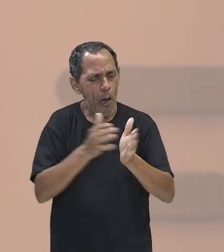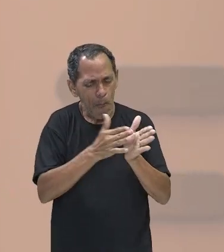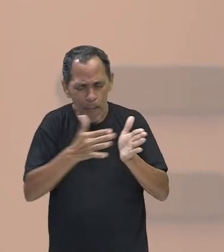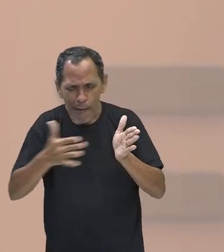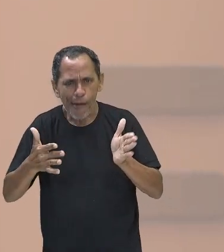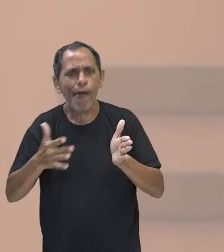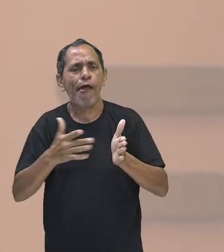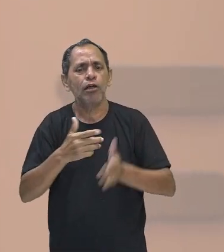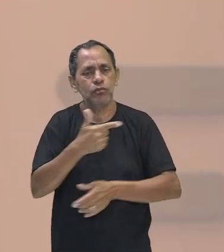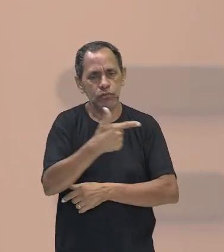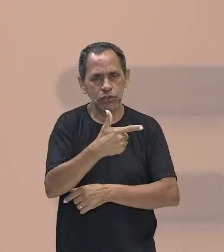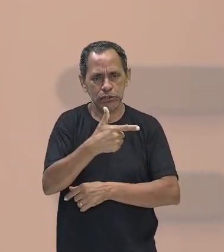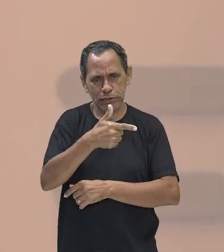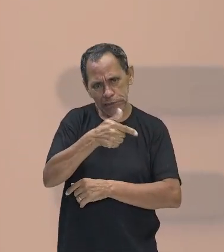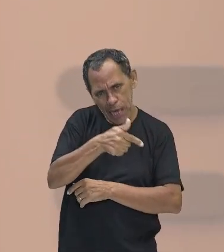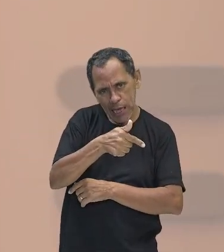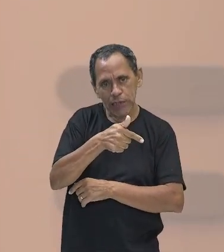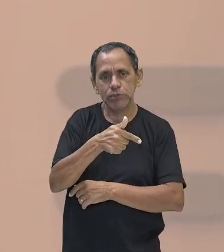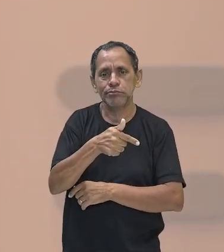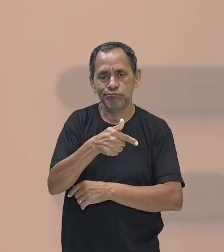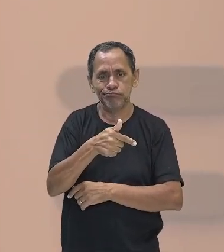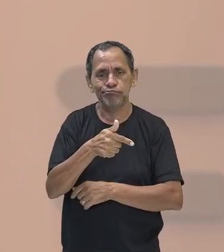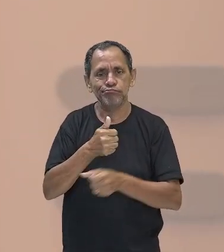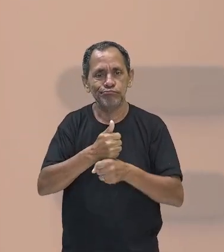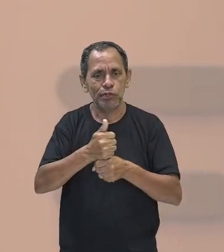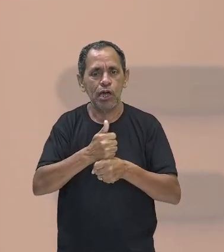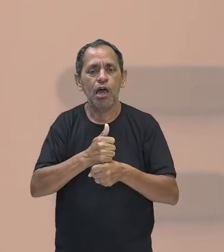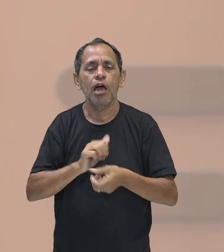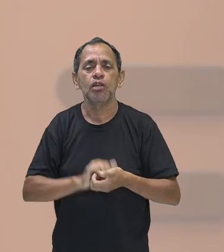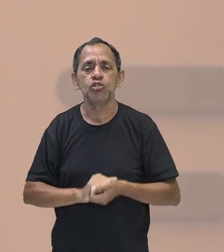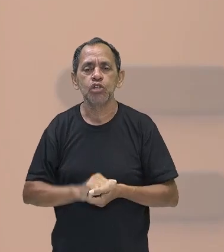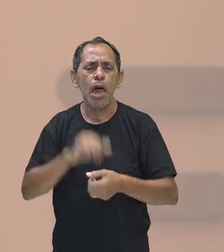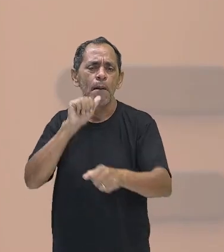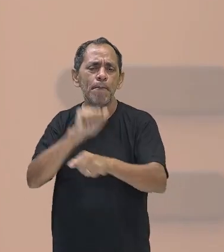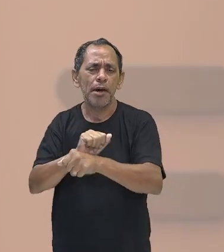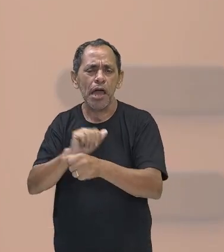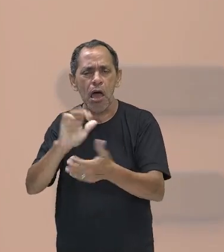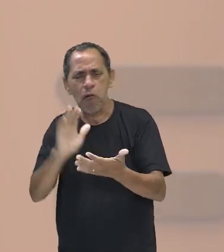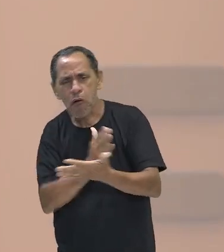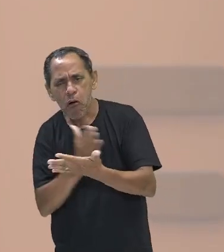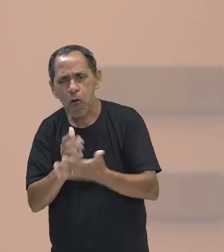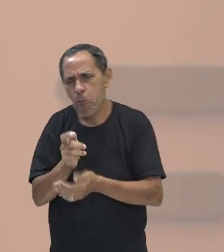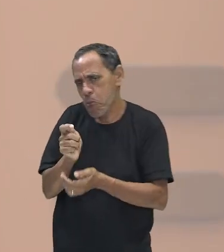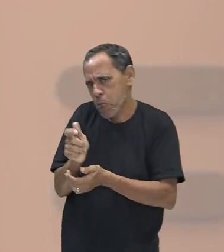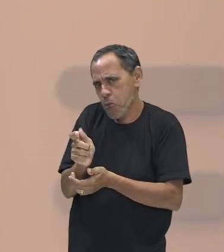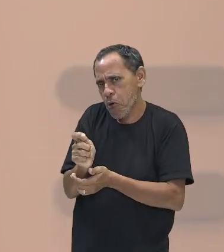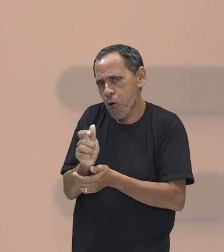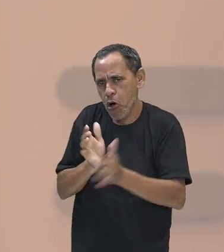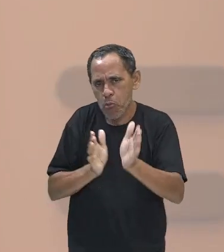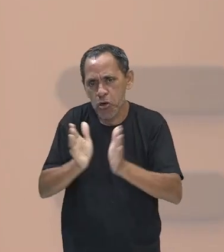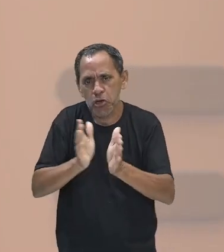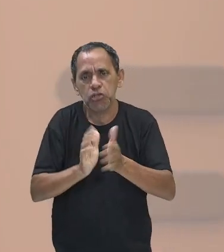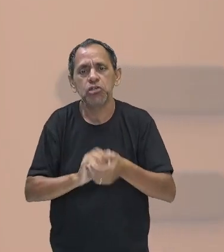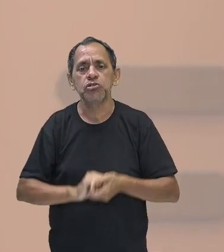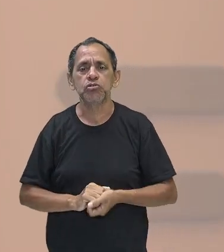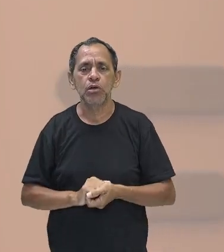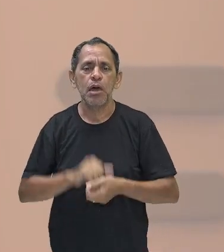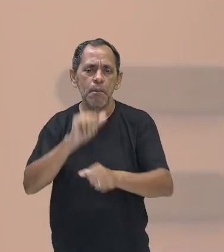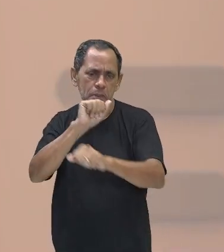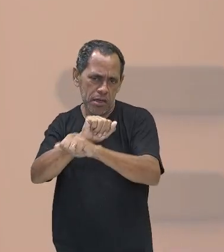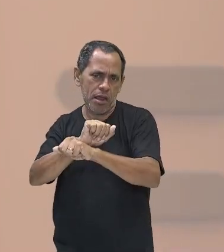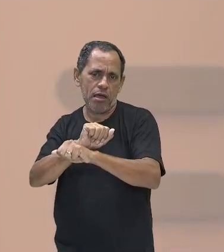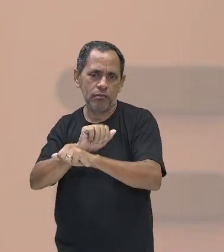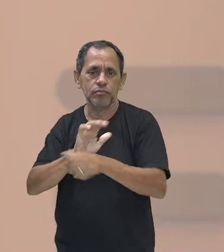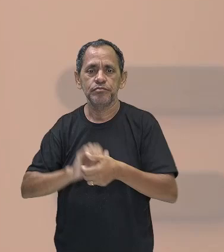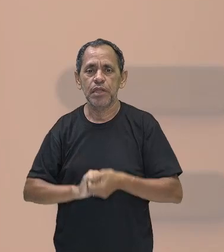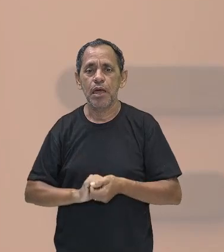brigar por causa, né, de algum motivo que eles chegavam então a conversar e dizer, vamos dar uma trégua. Foram pouquíssimos esses